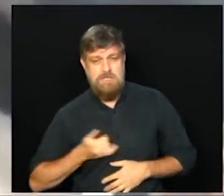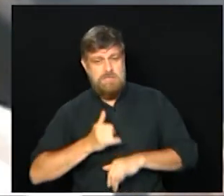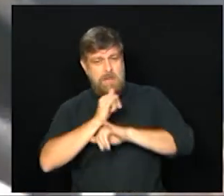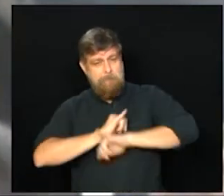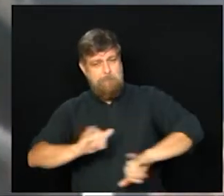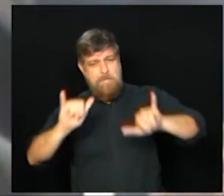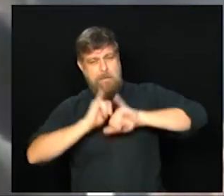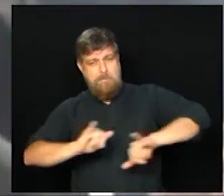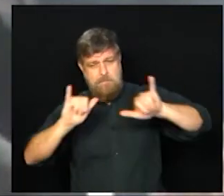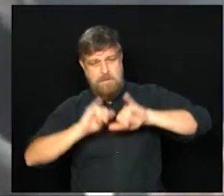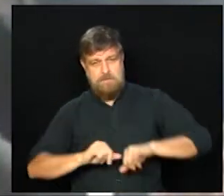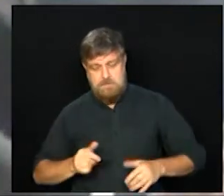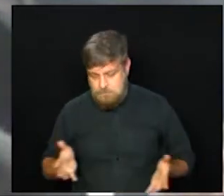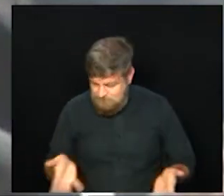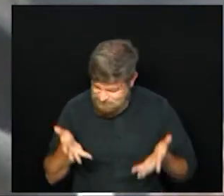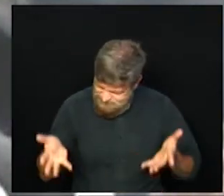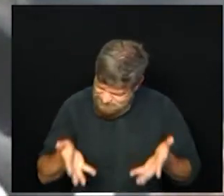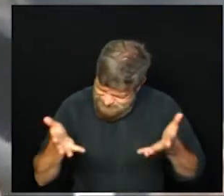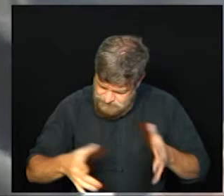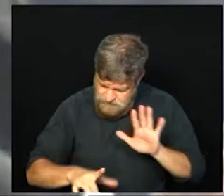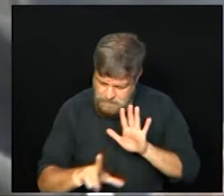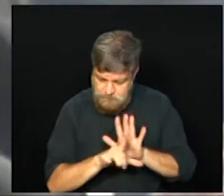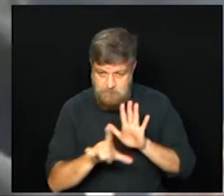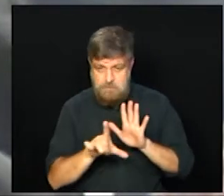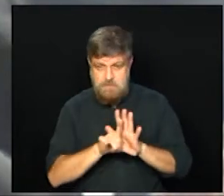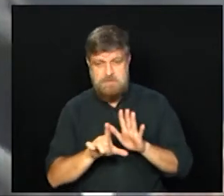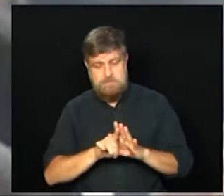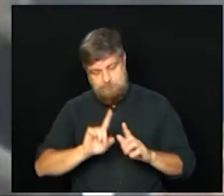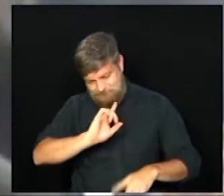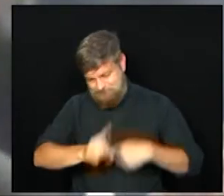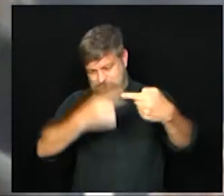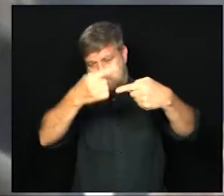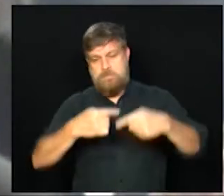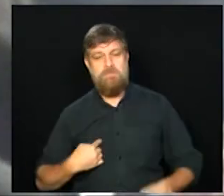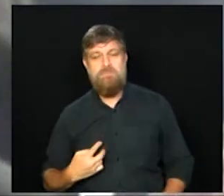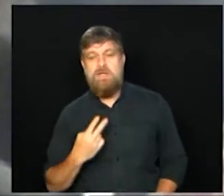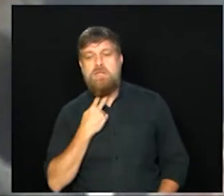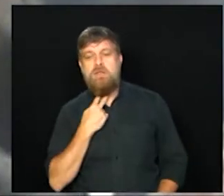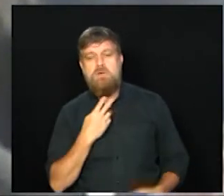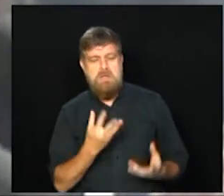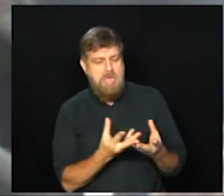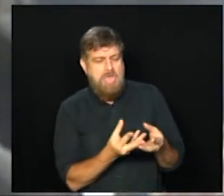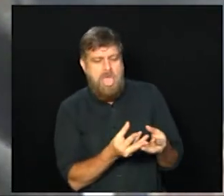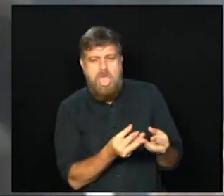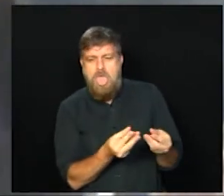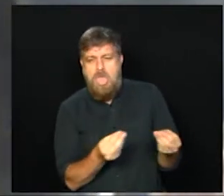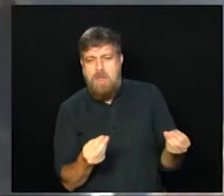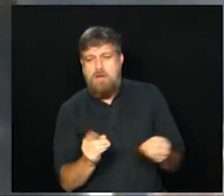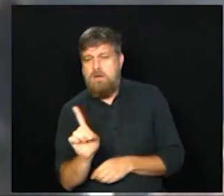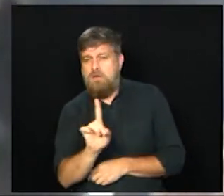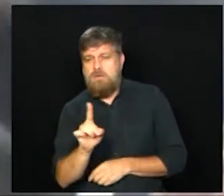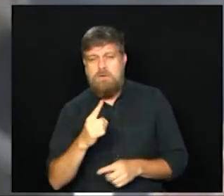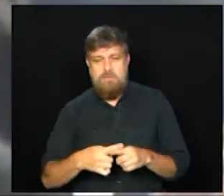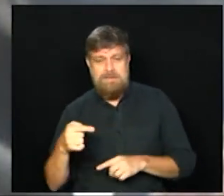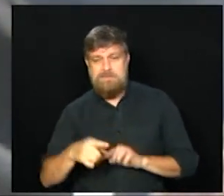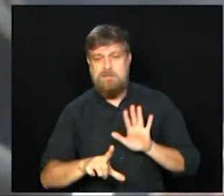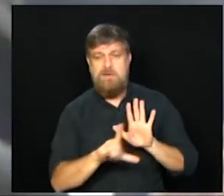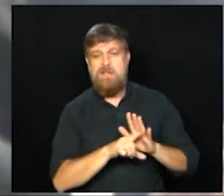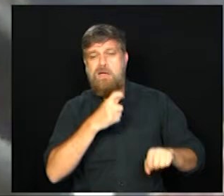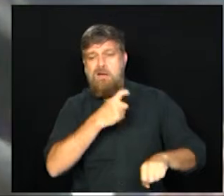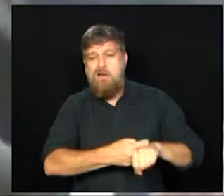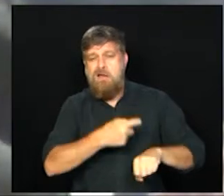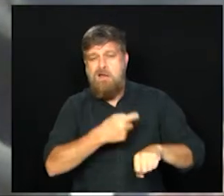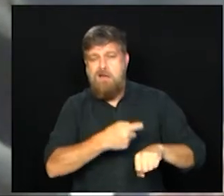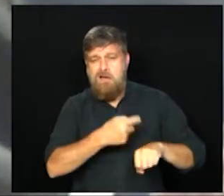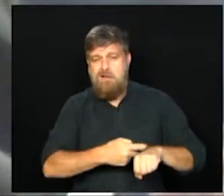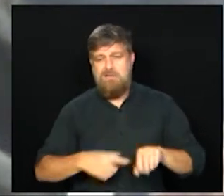gás para ela, né? A gente está dando injeção de ânimo para ela, a gente não deixa ela morrer, né? Porque senão ela fica uma lei estática, como muitas